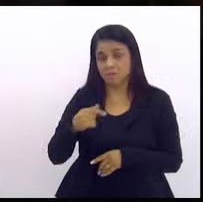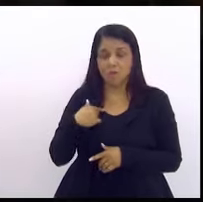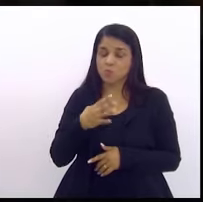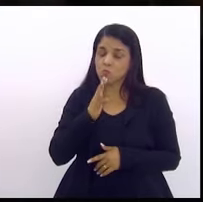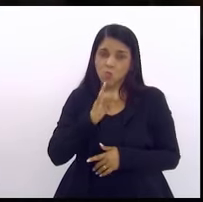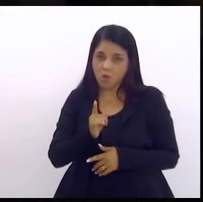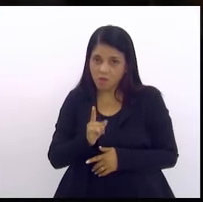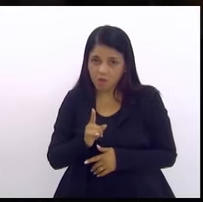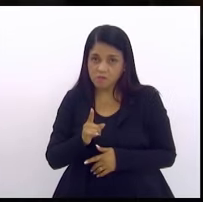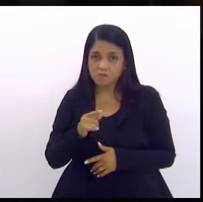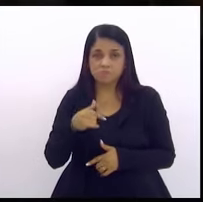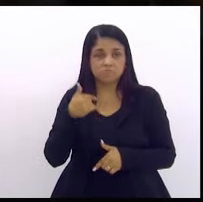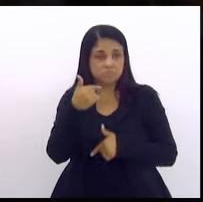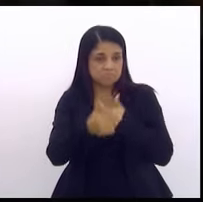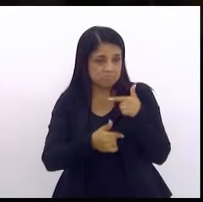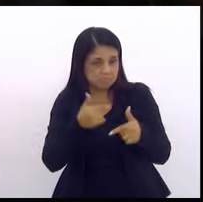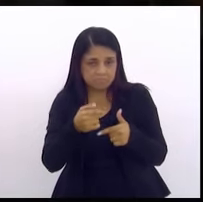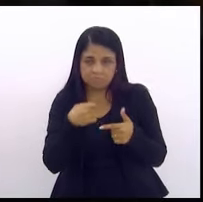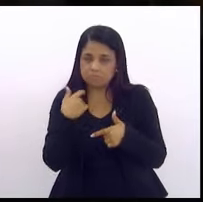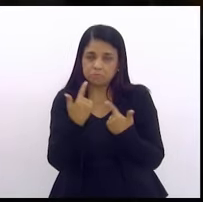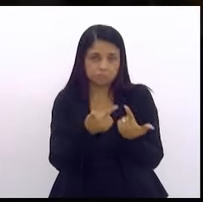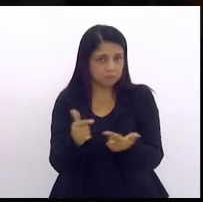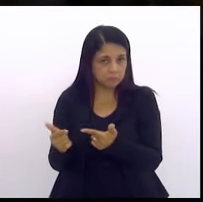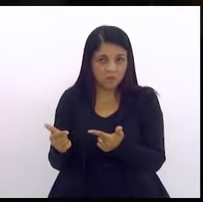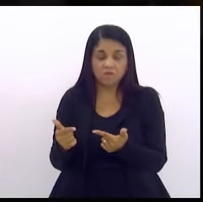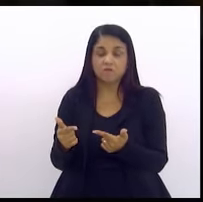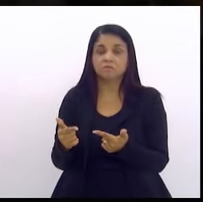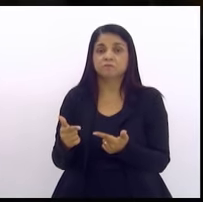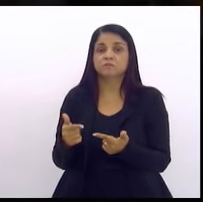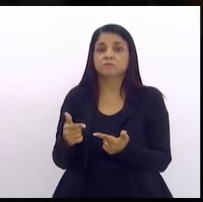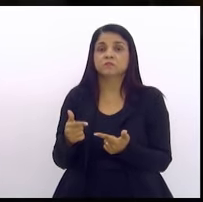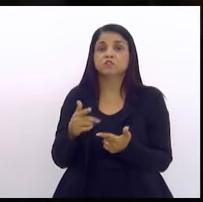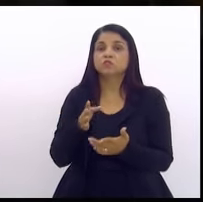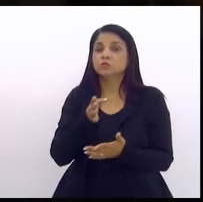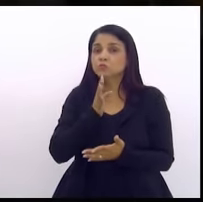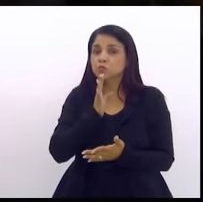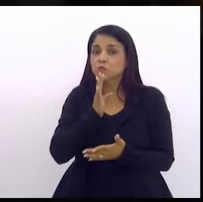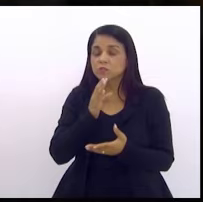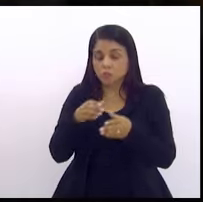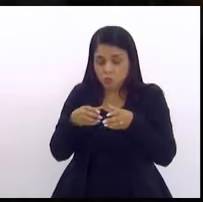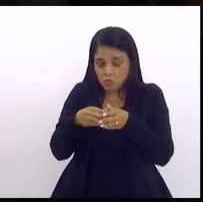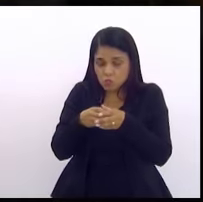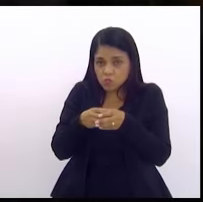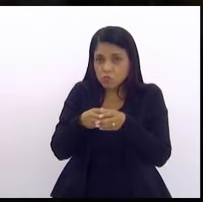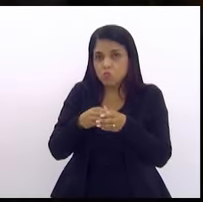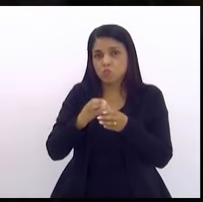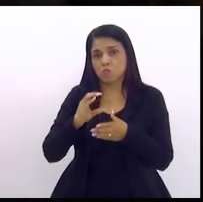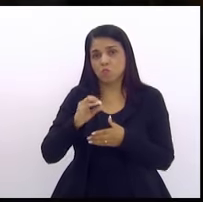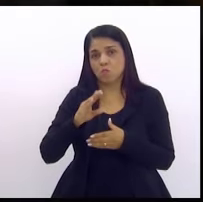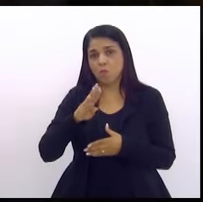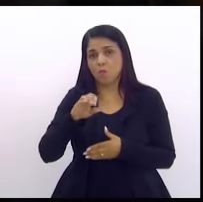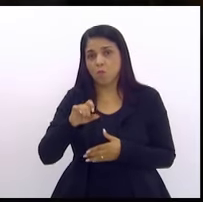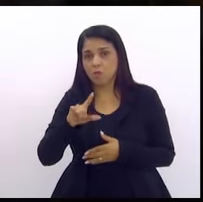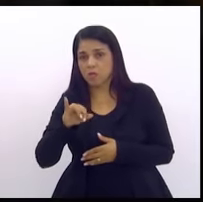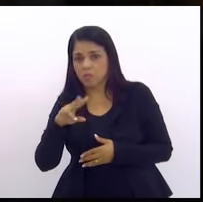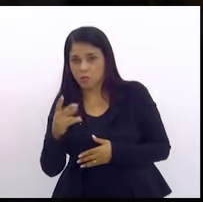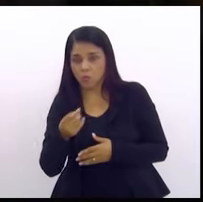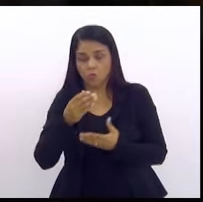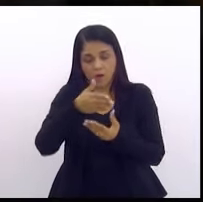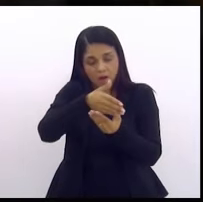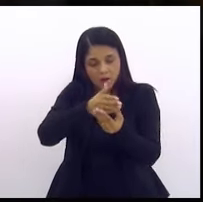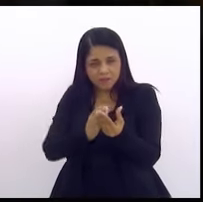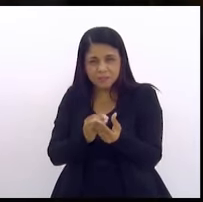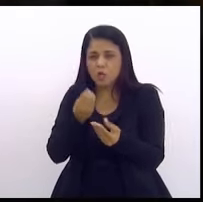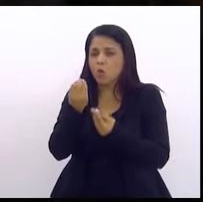teve um trabalho incessante, isso é importante dizer, de reconhecer o bolinho do acarajé, toda a forma de fazer,